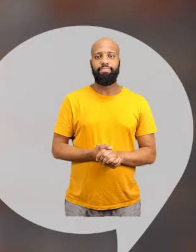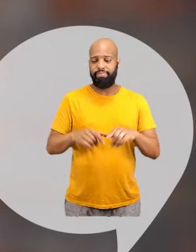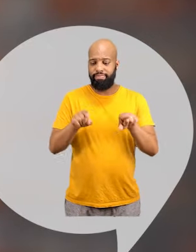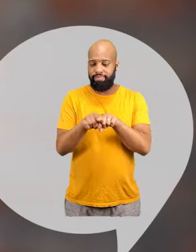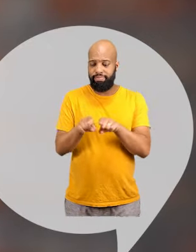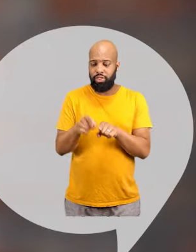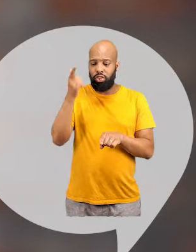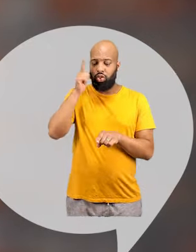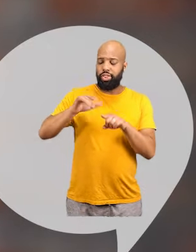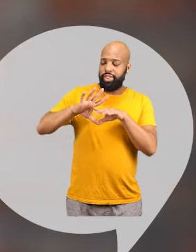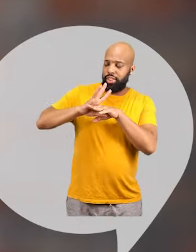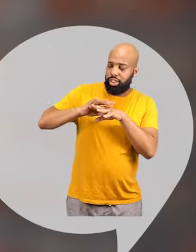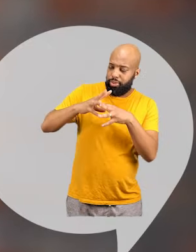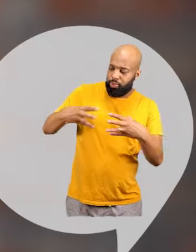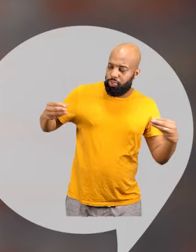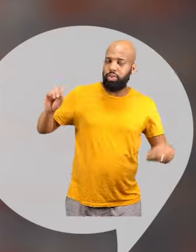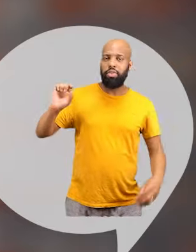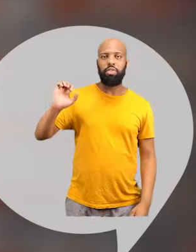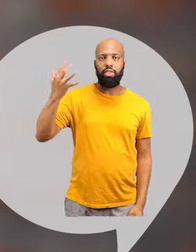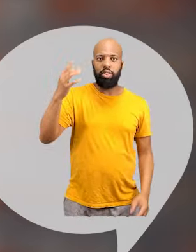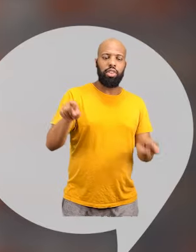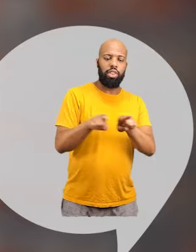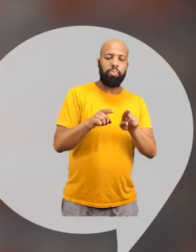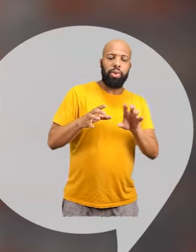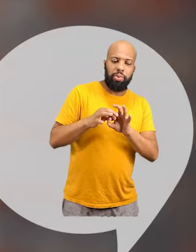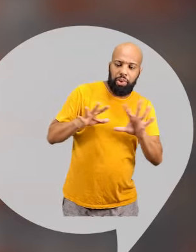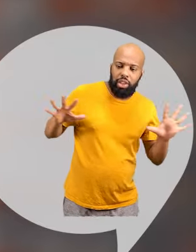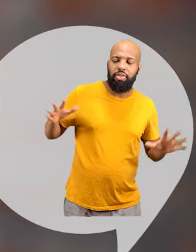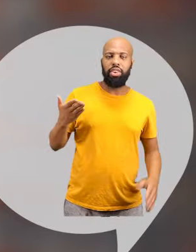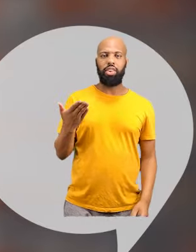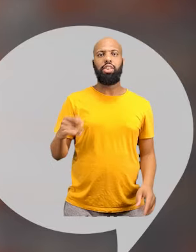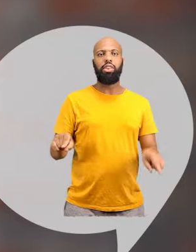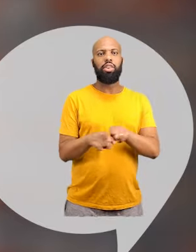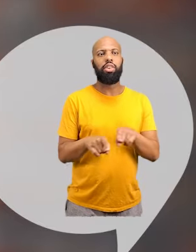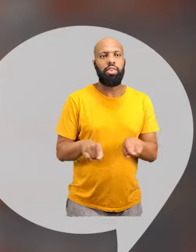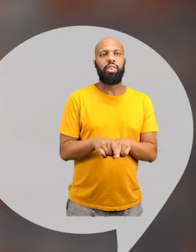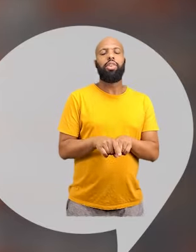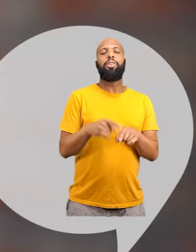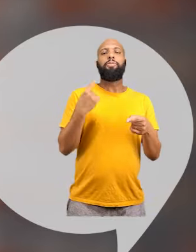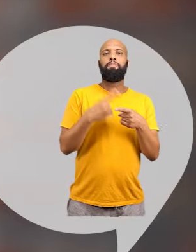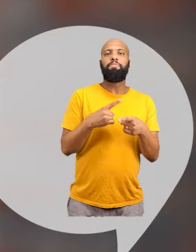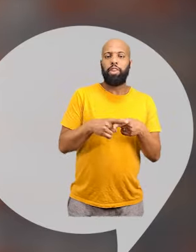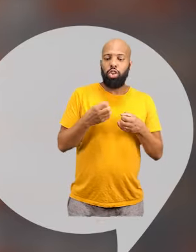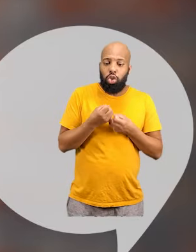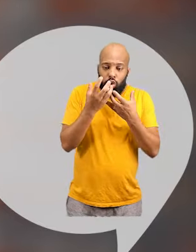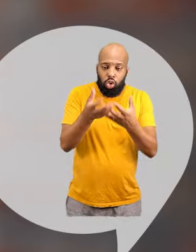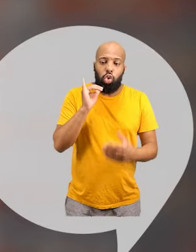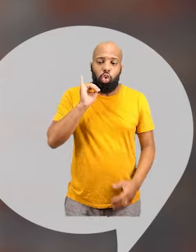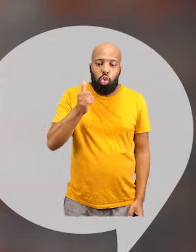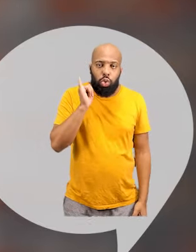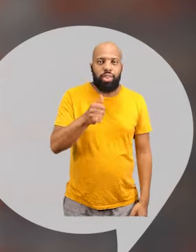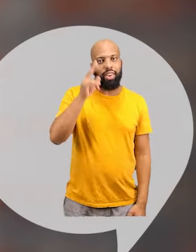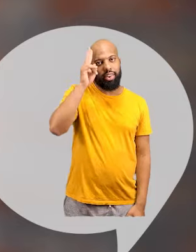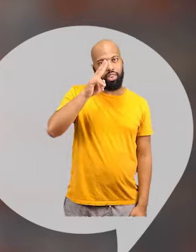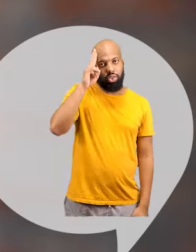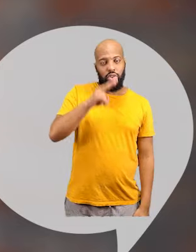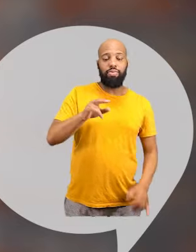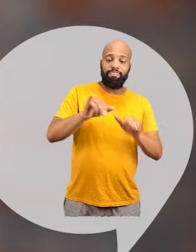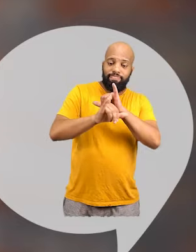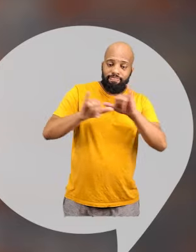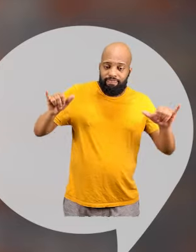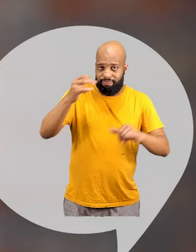de me curar daquilo que aconteceu ele me livrar daquilo sabe de lançar isso para o mundo de contar essa história de dizer para as